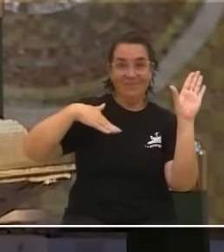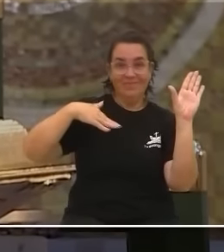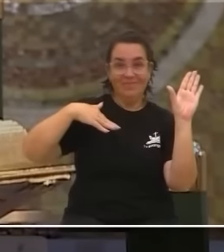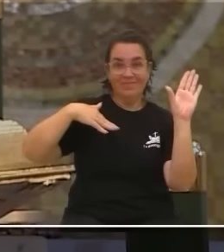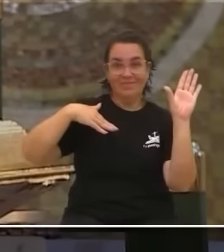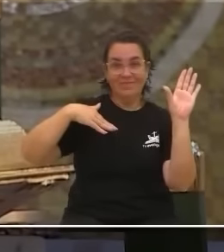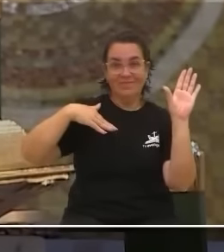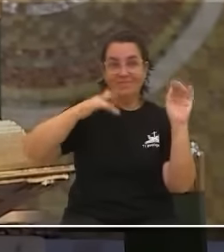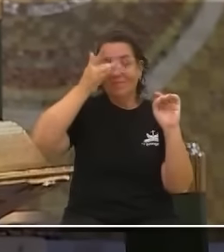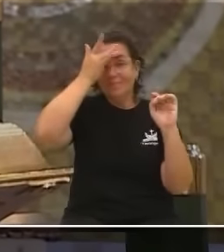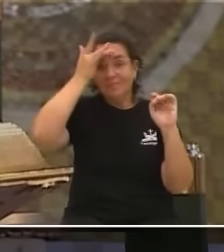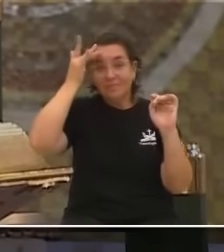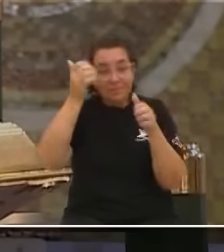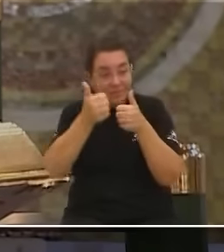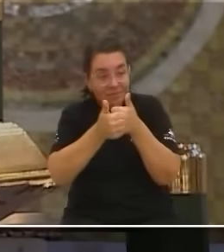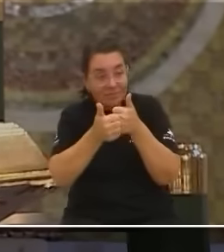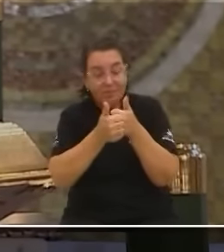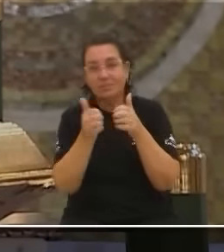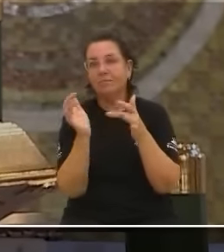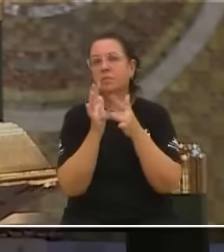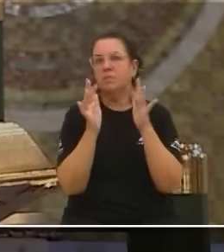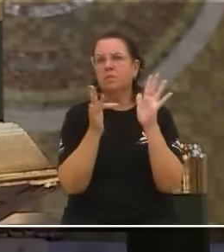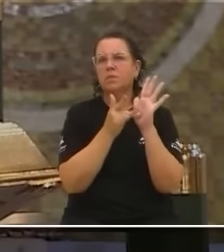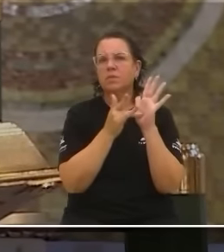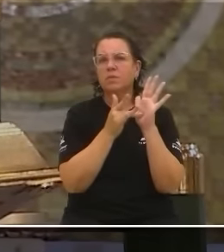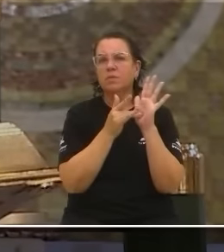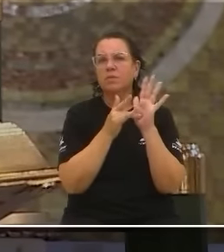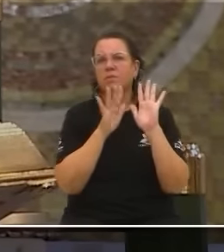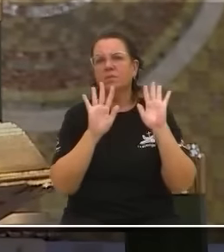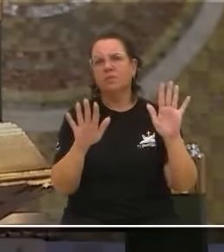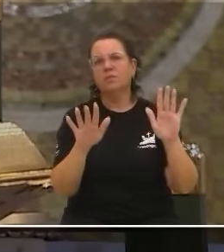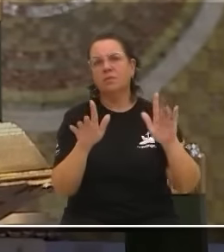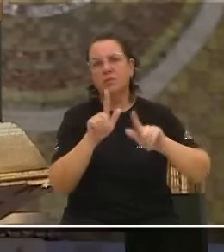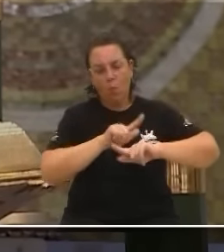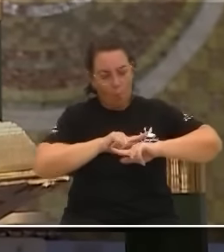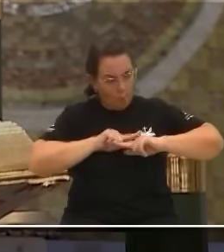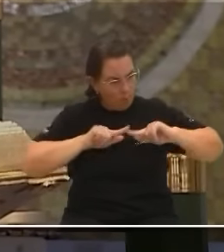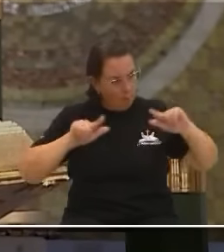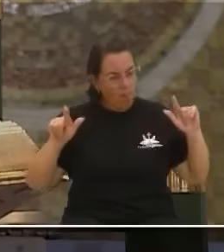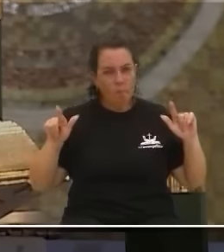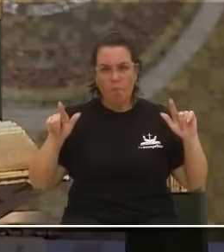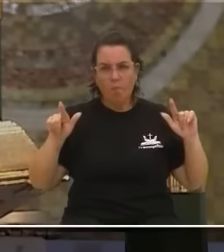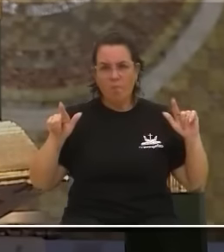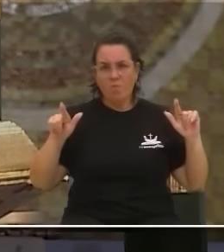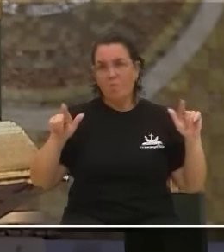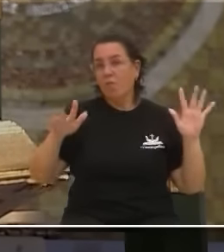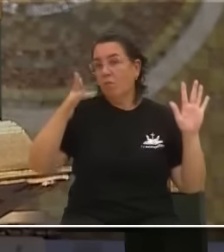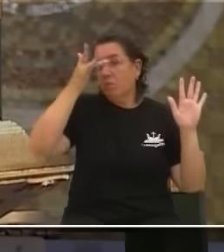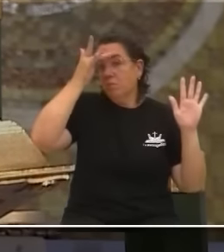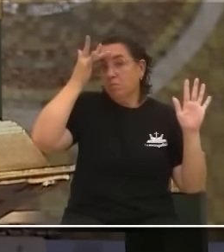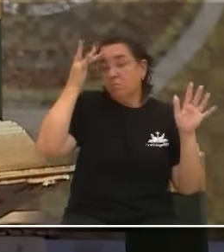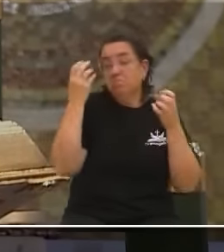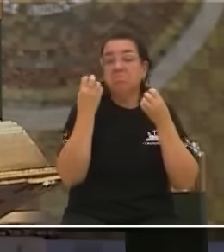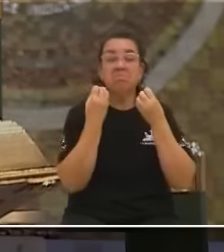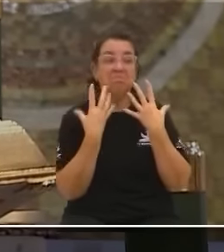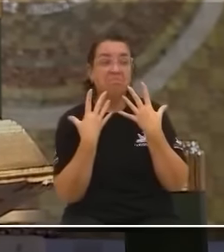Os que estavam perto de Jesus eram puros, eram os